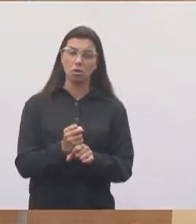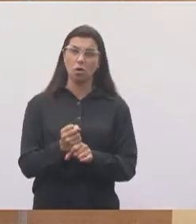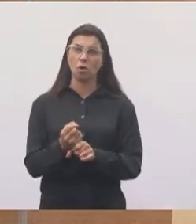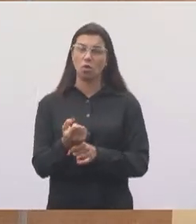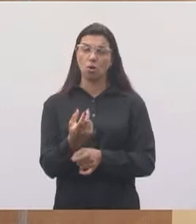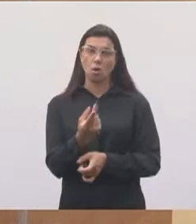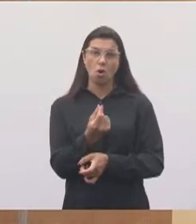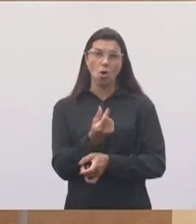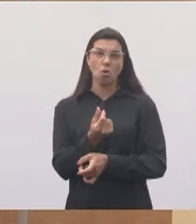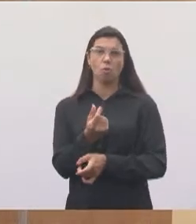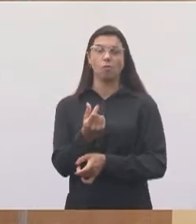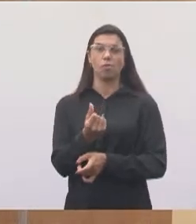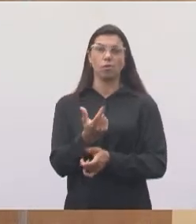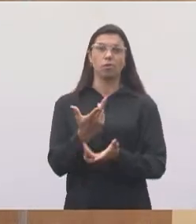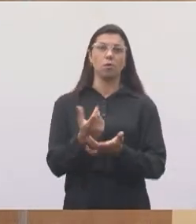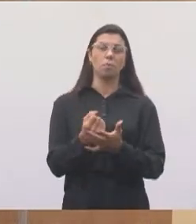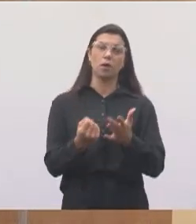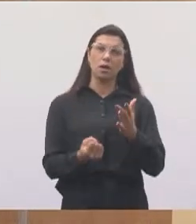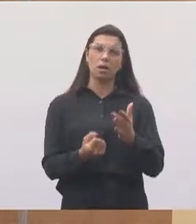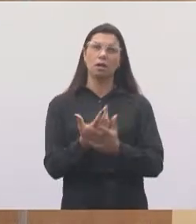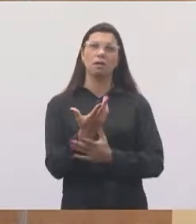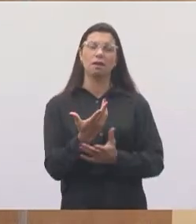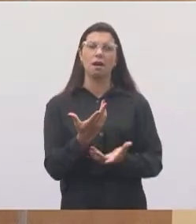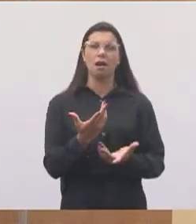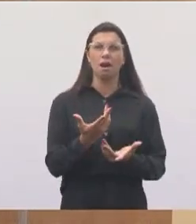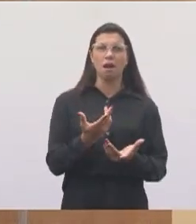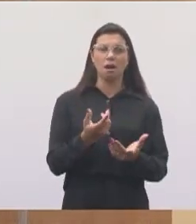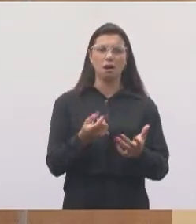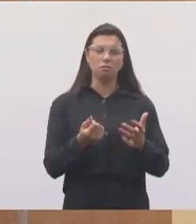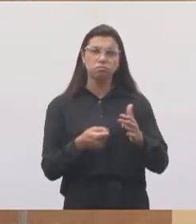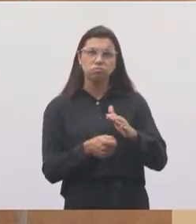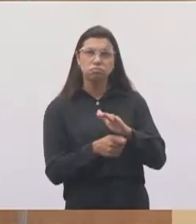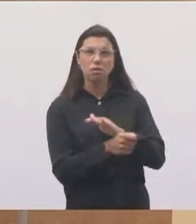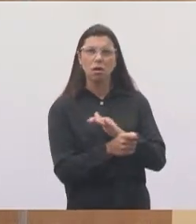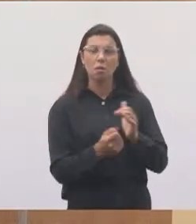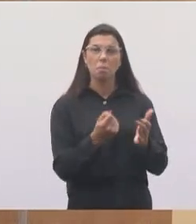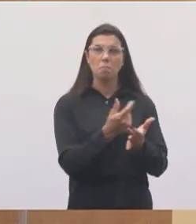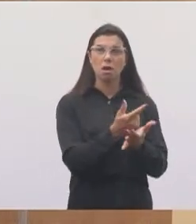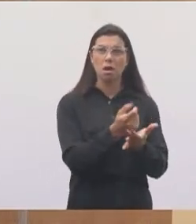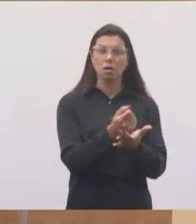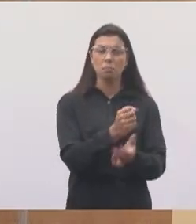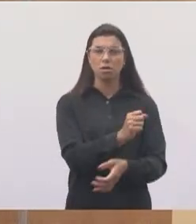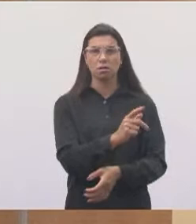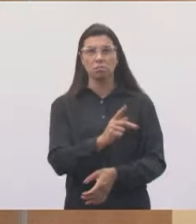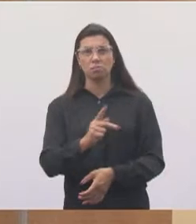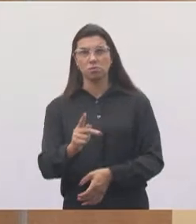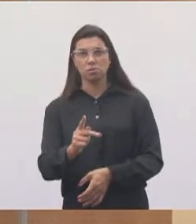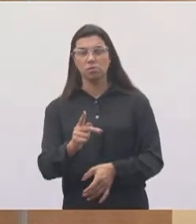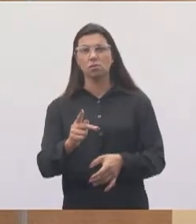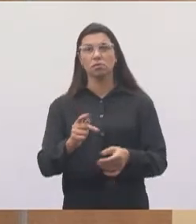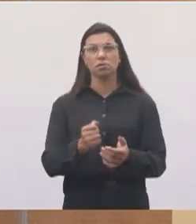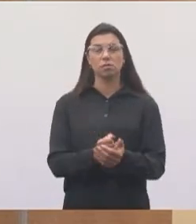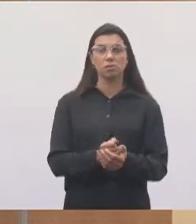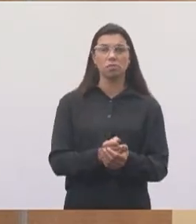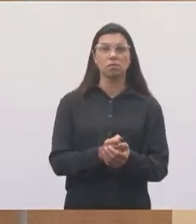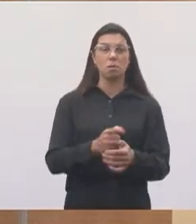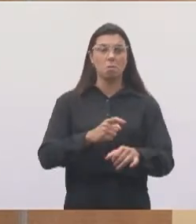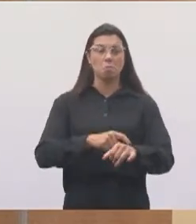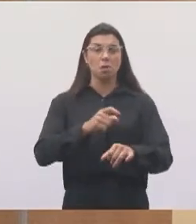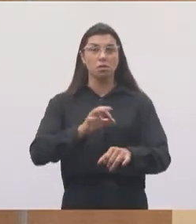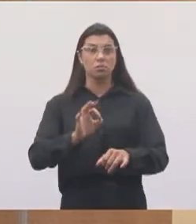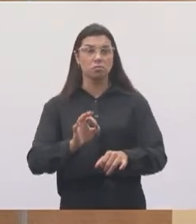valores necessários para a formação de reserva para o pagamento de aposentadoria programados e